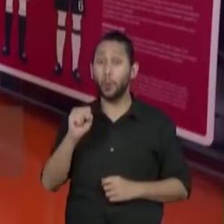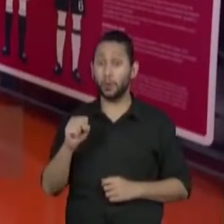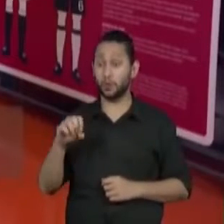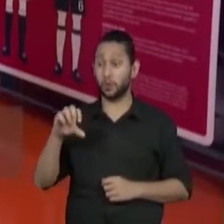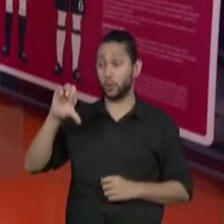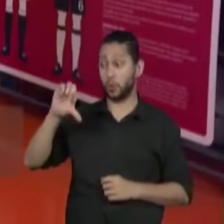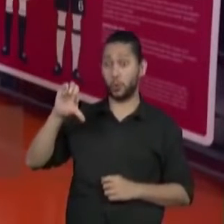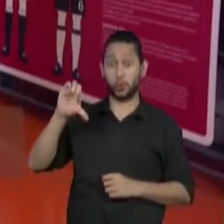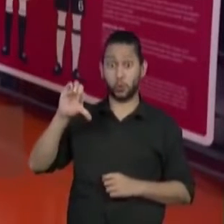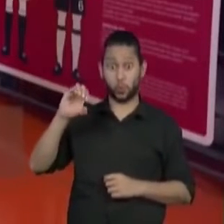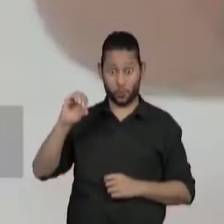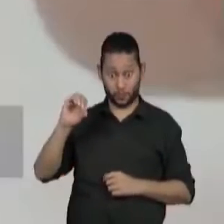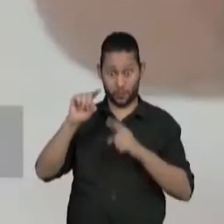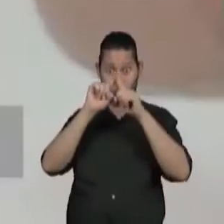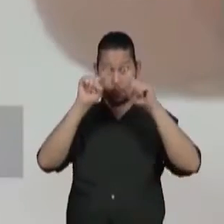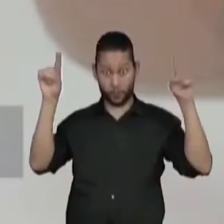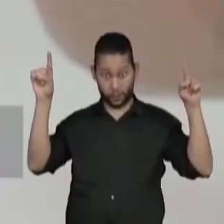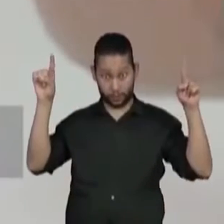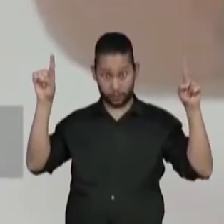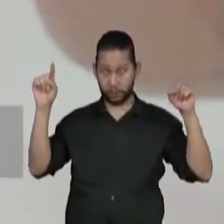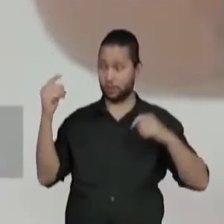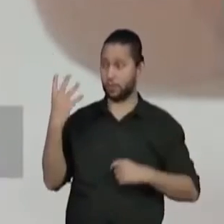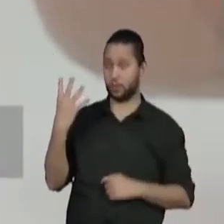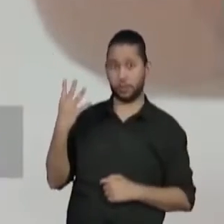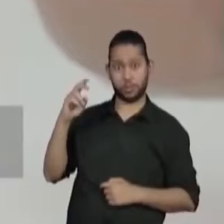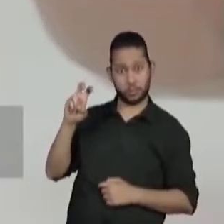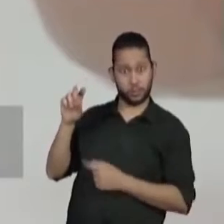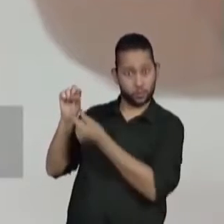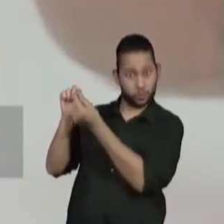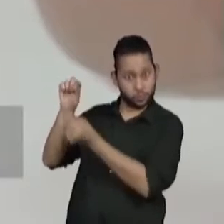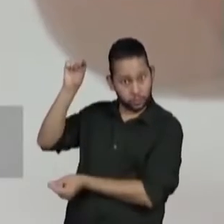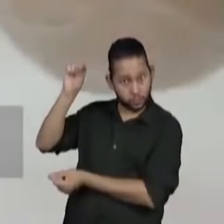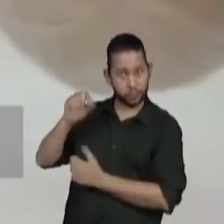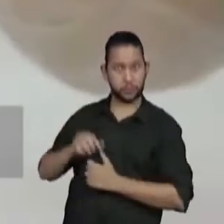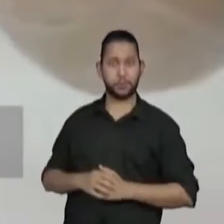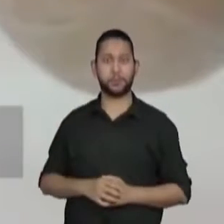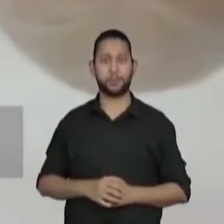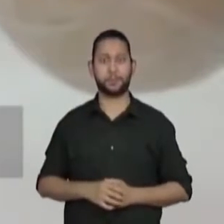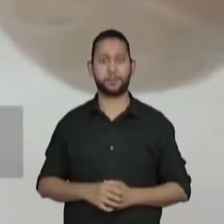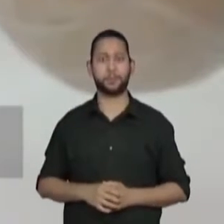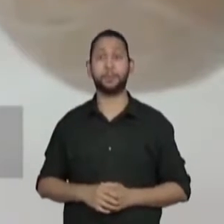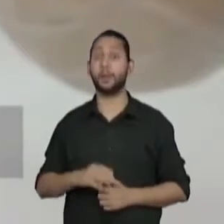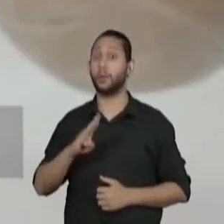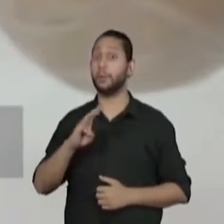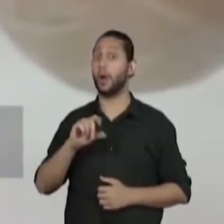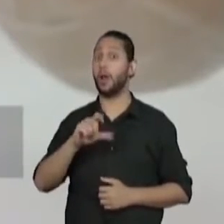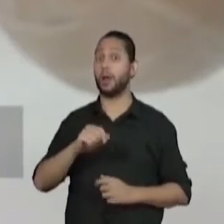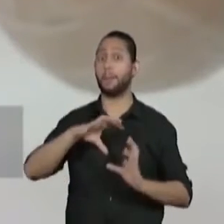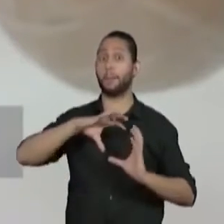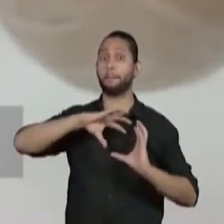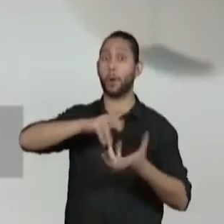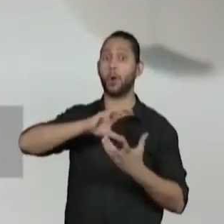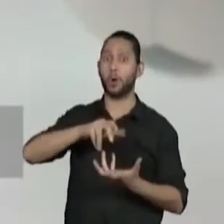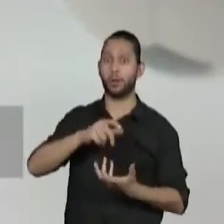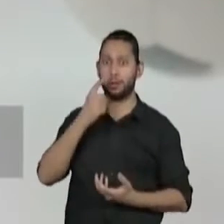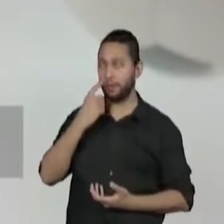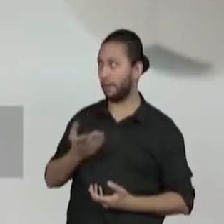por 45, Fran. Muito legal. A regra número 2, a bola. Então a bola, ela